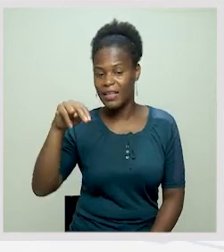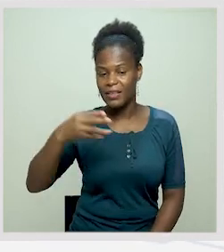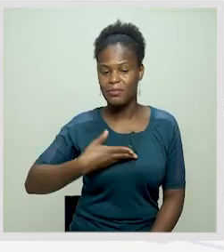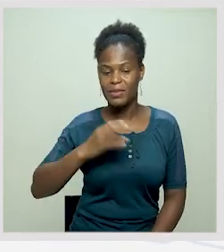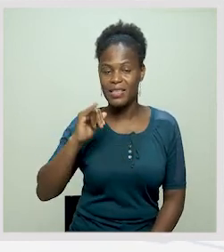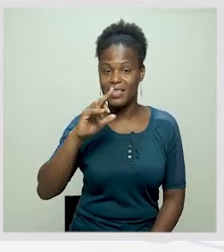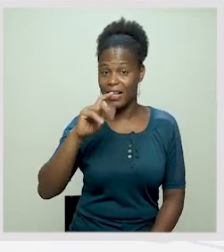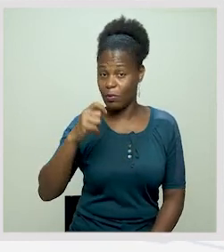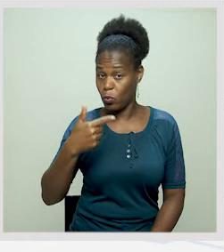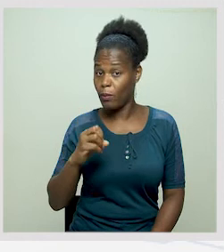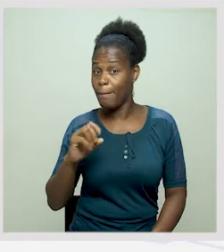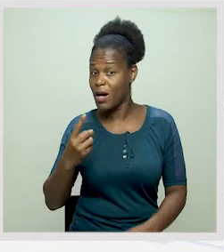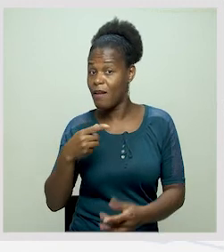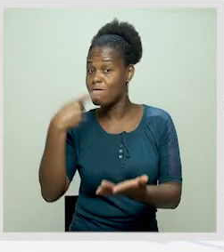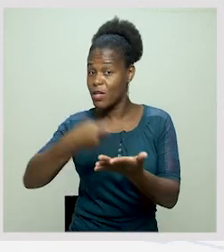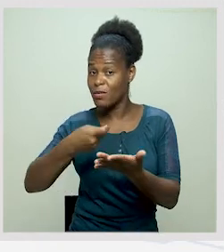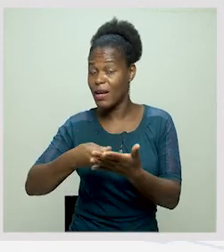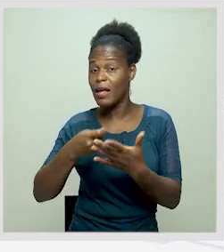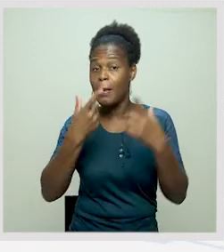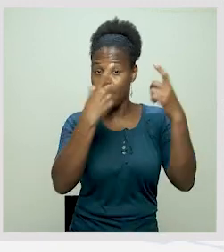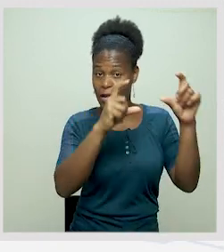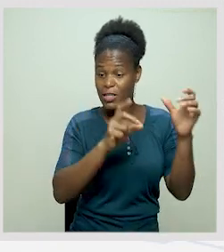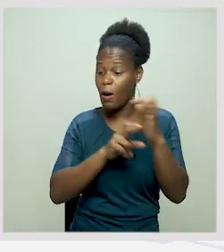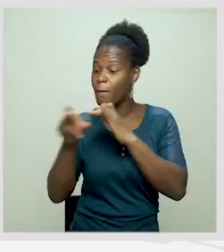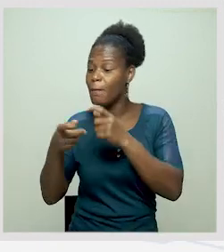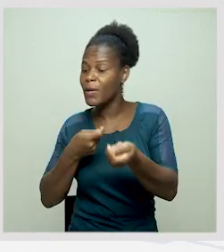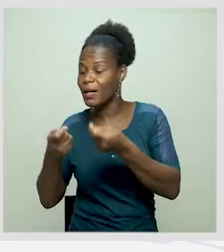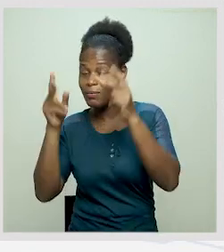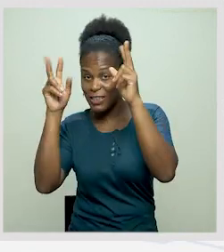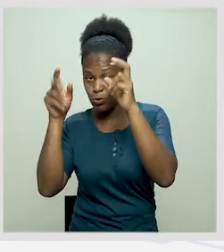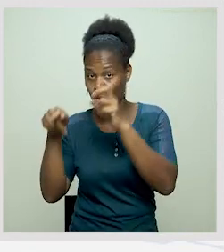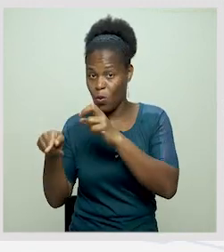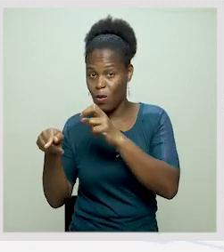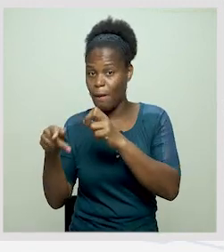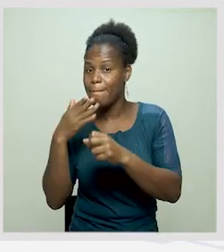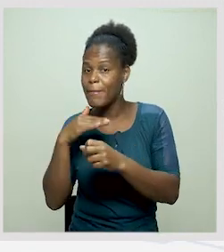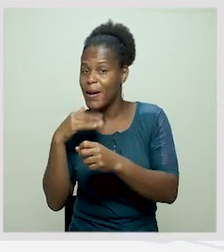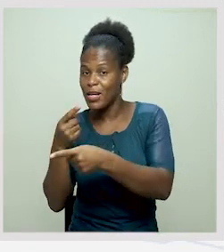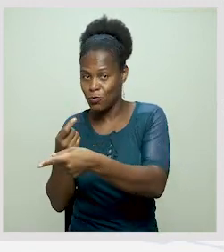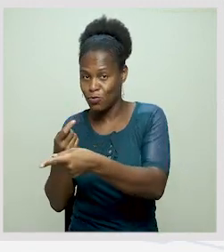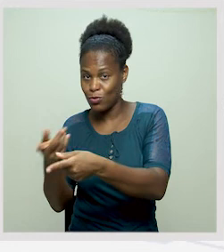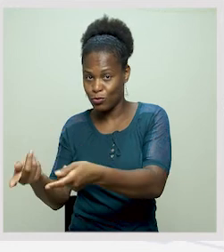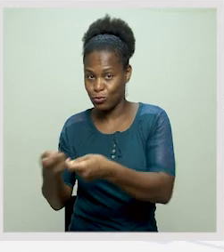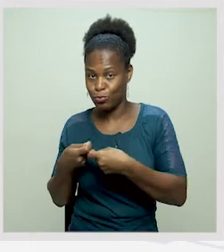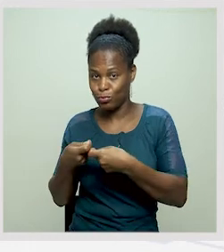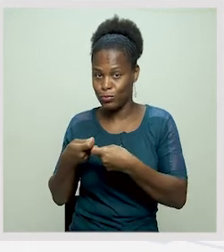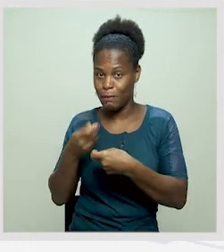Para investir, a empresa recorreu ao mercado de títulos, emitindo um empréstimo